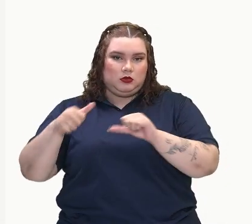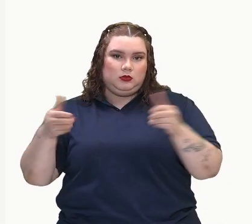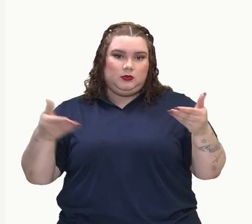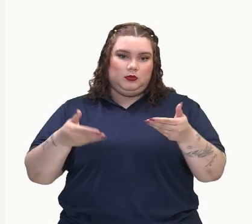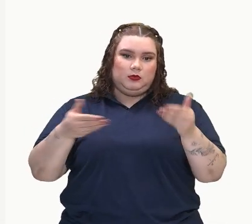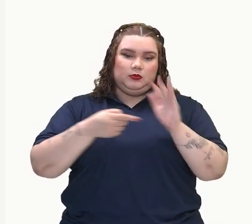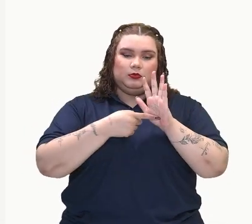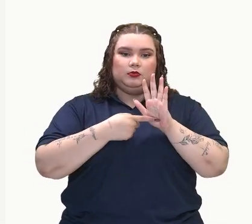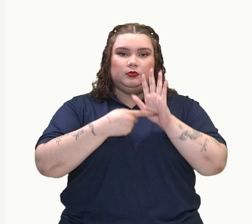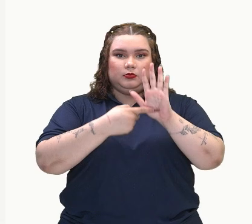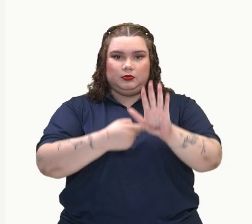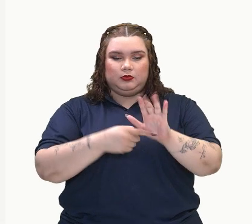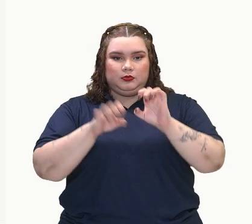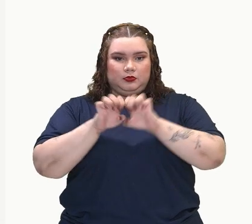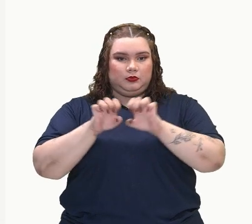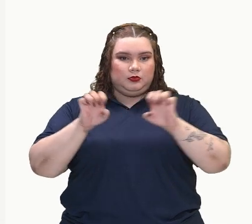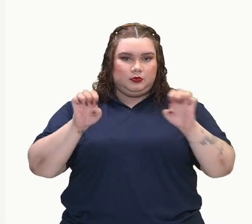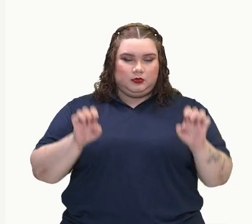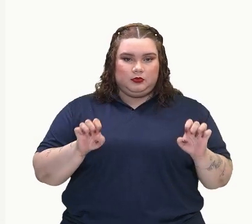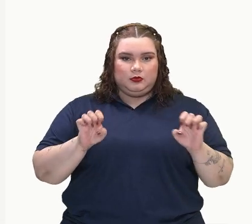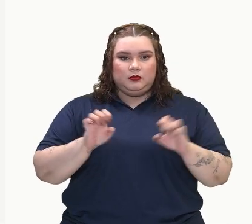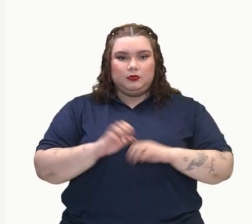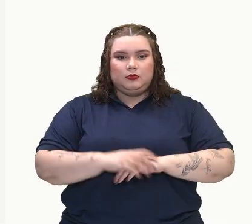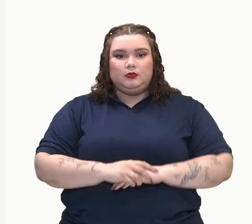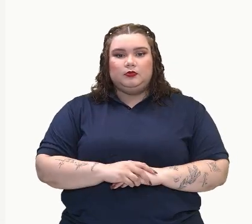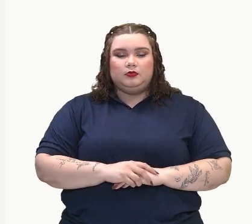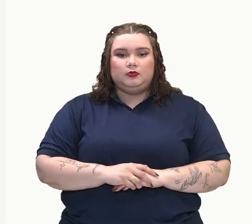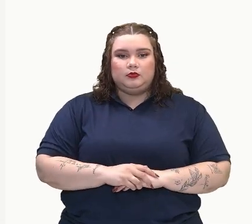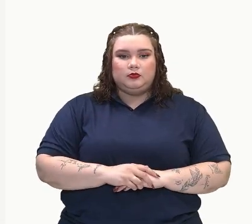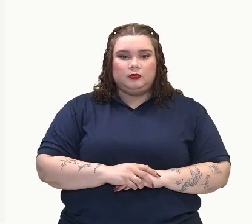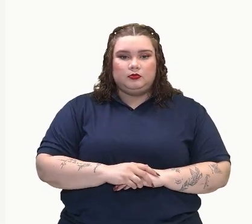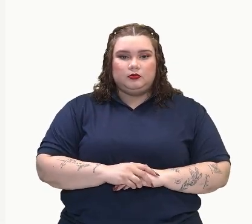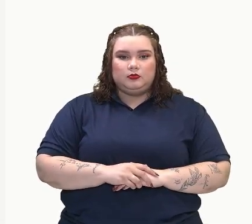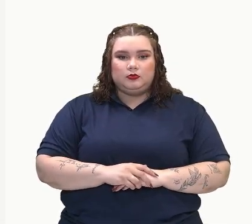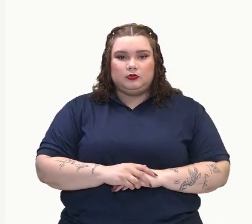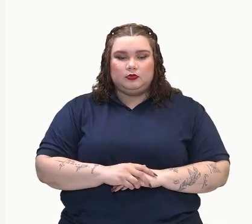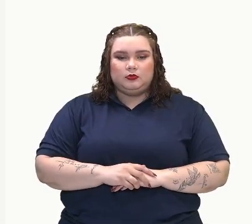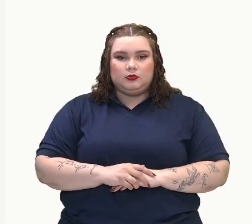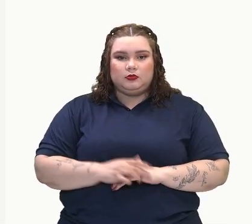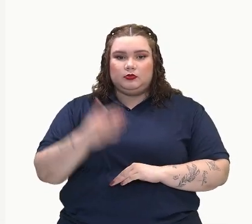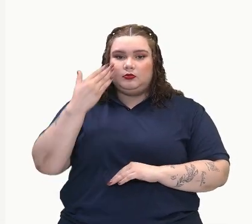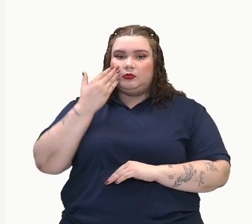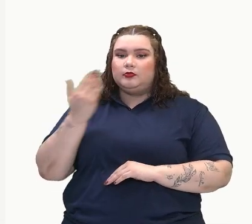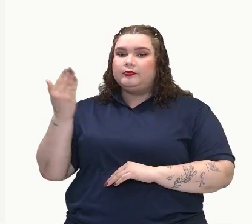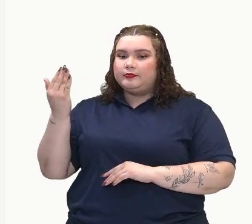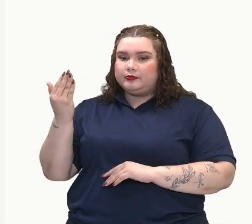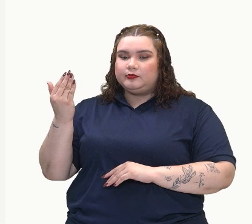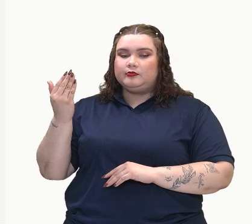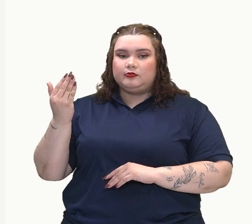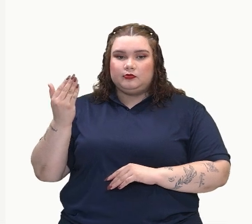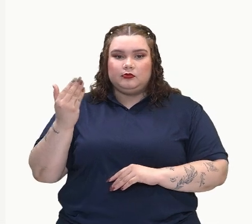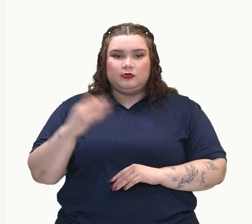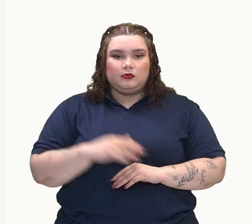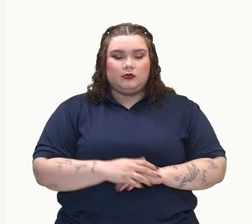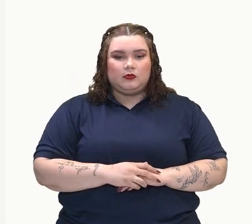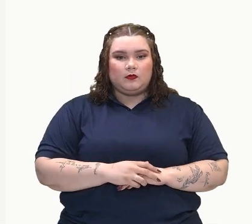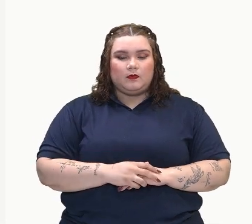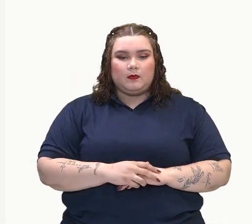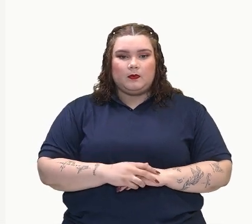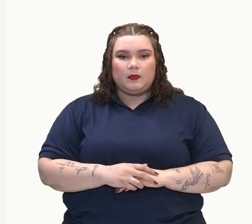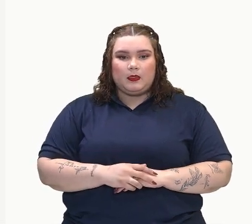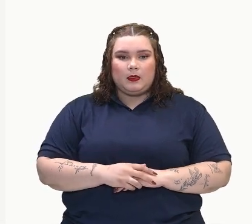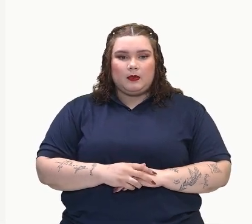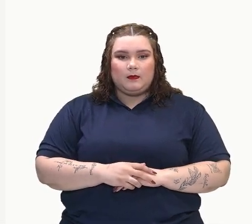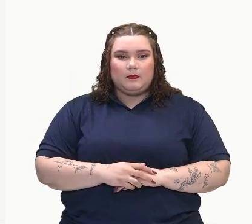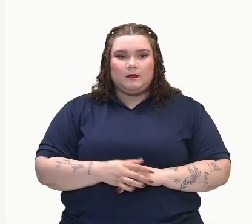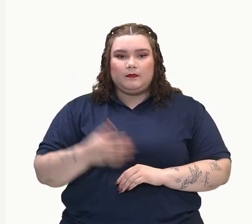colocar quem mais? O menos 4 e o menos 9. Ou seja, vai entrar isso daqui. Olha só.